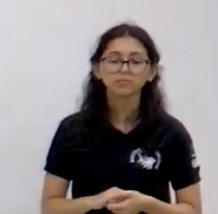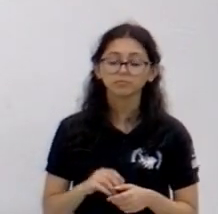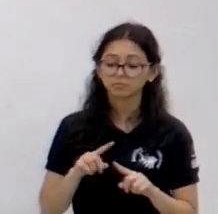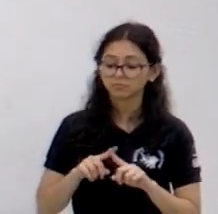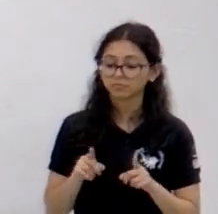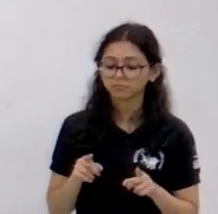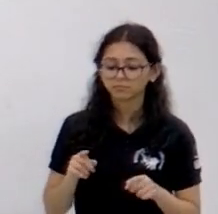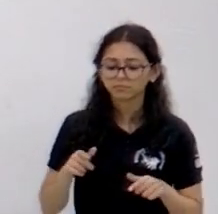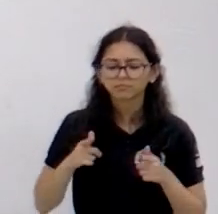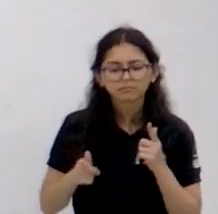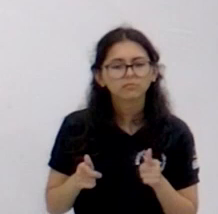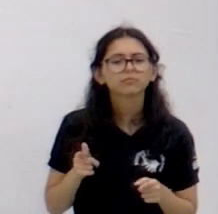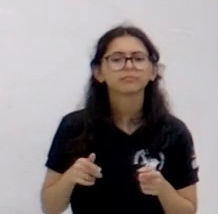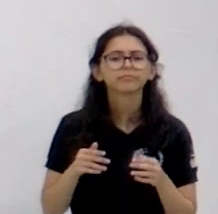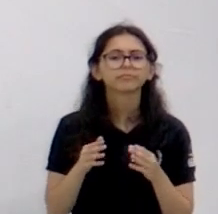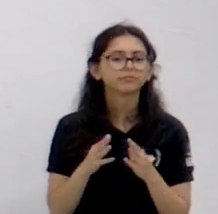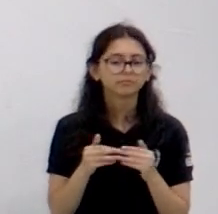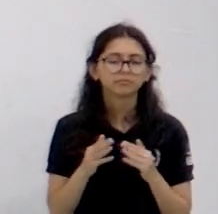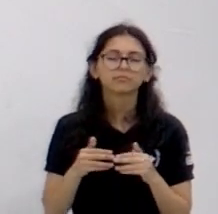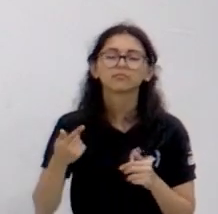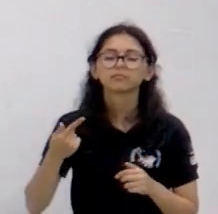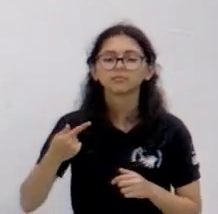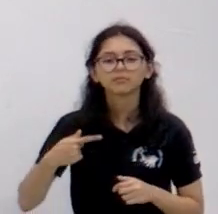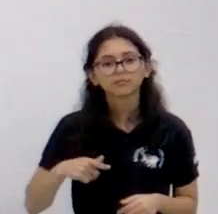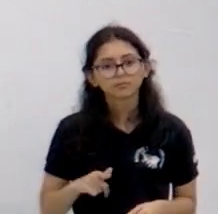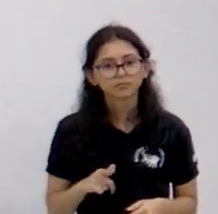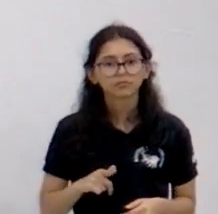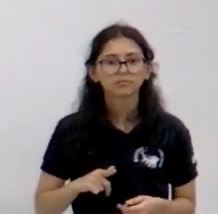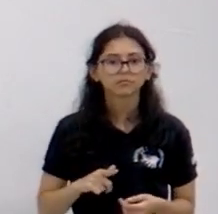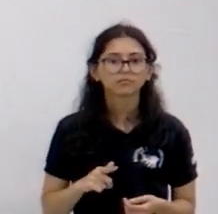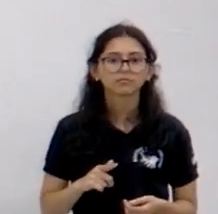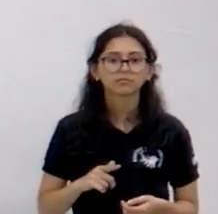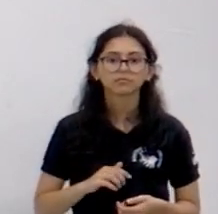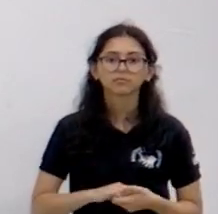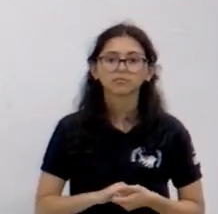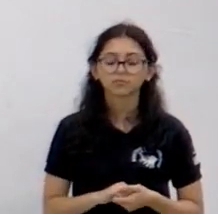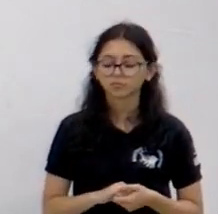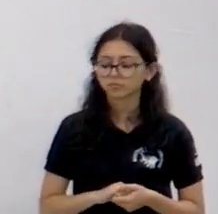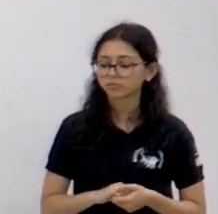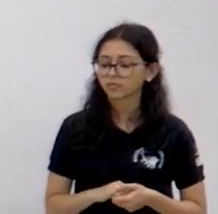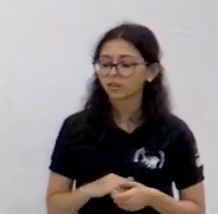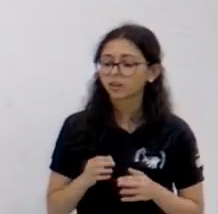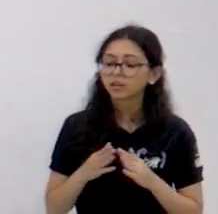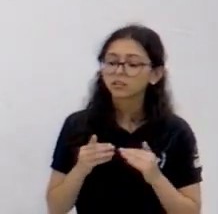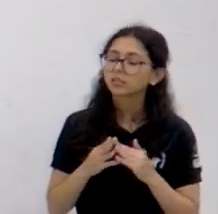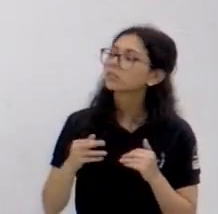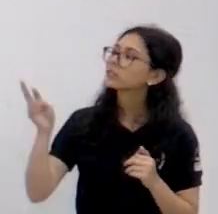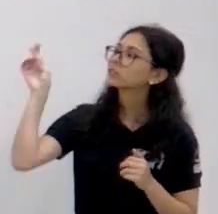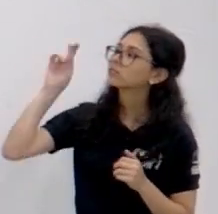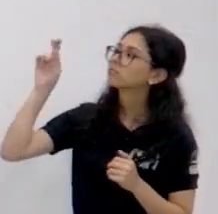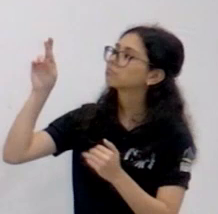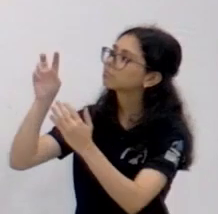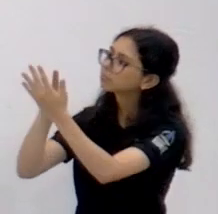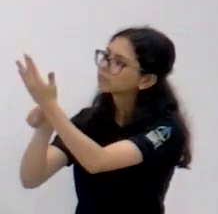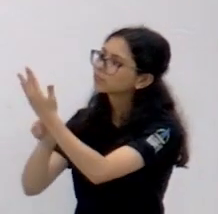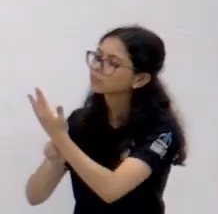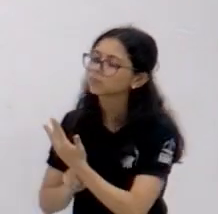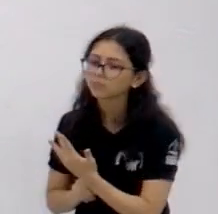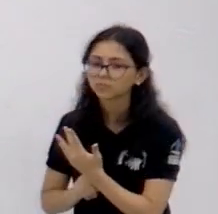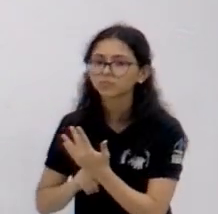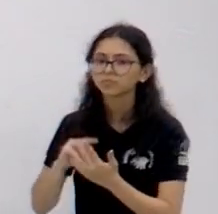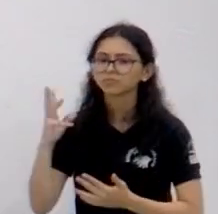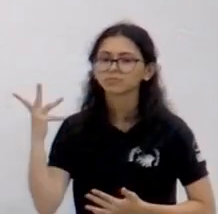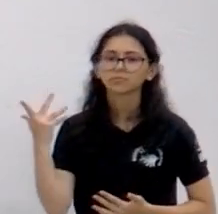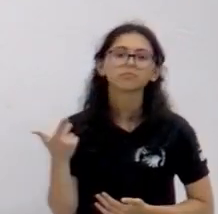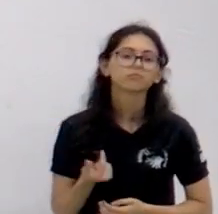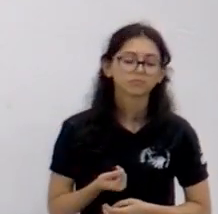pedido, permita-me fazer mais um teste com a lã, desta vez faze ficar seca a lã e o chão coberto de orvalho.